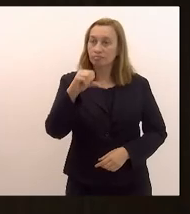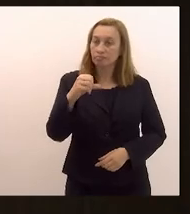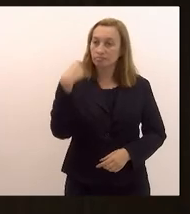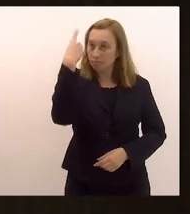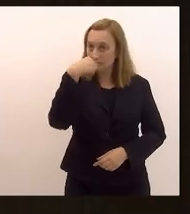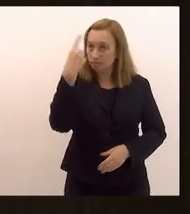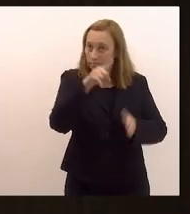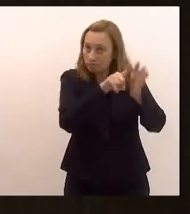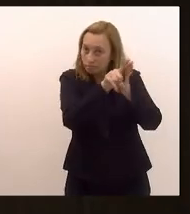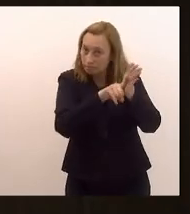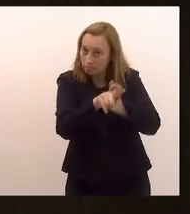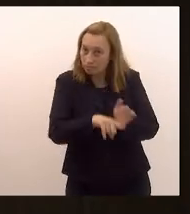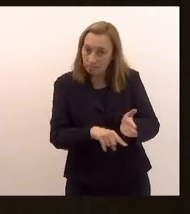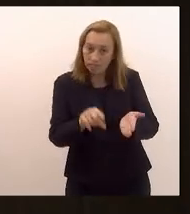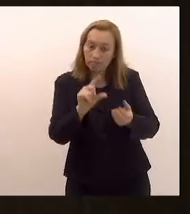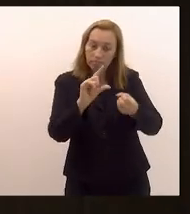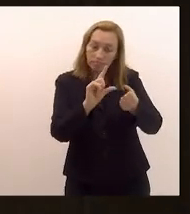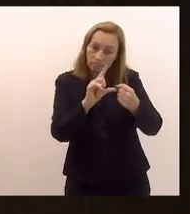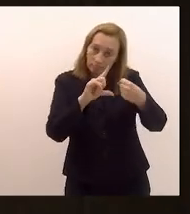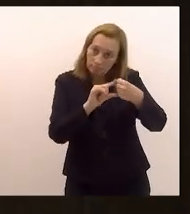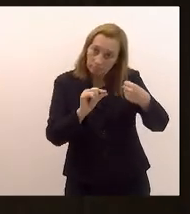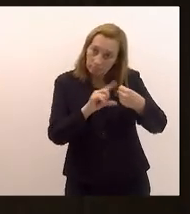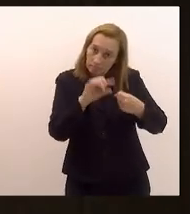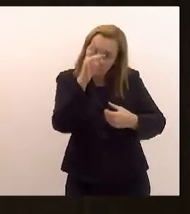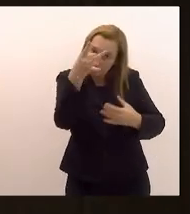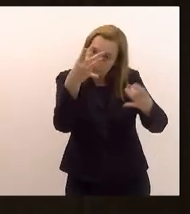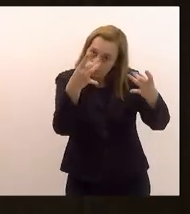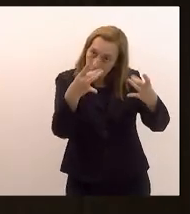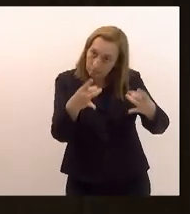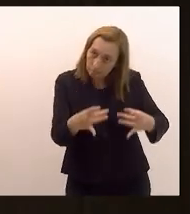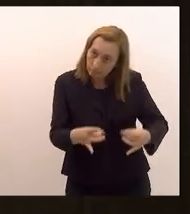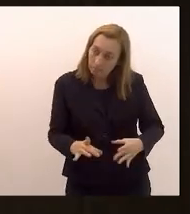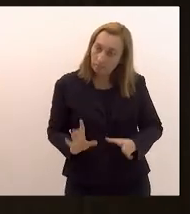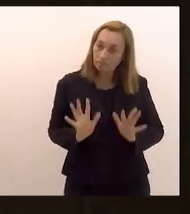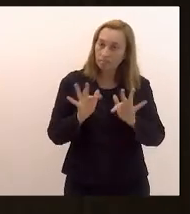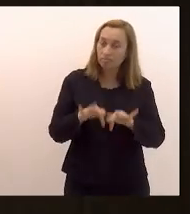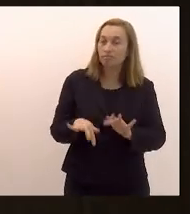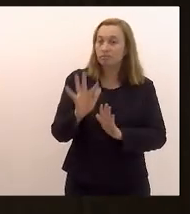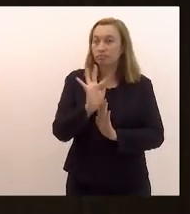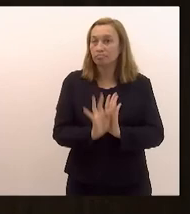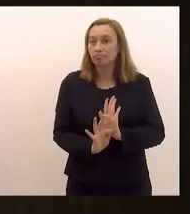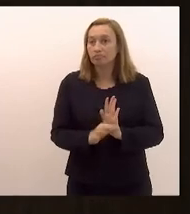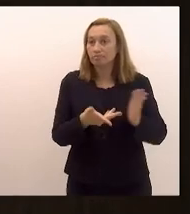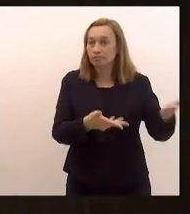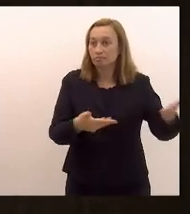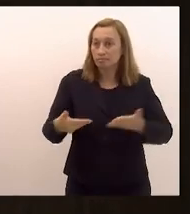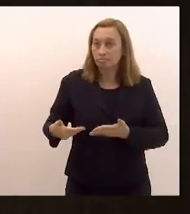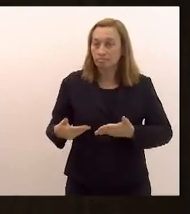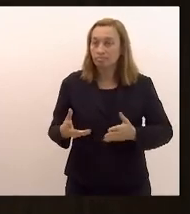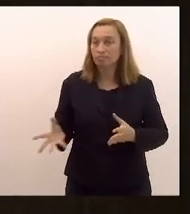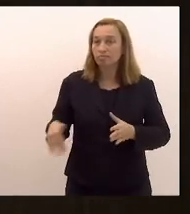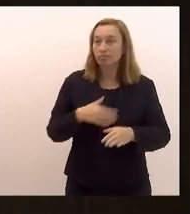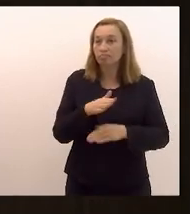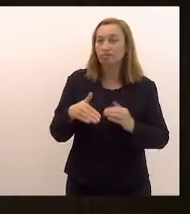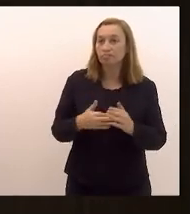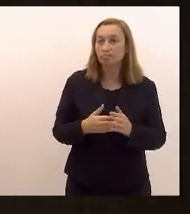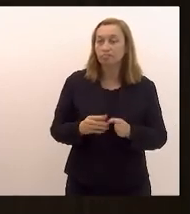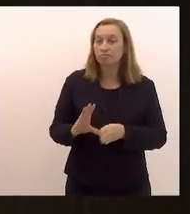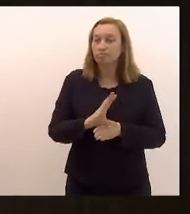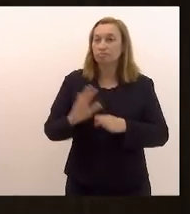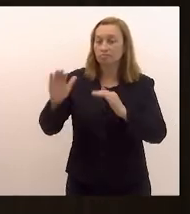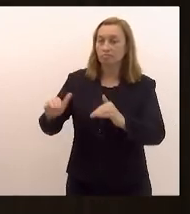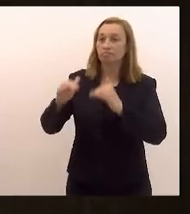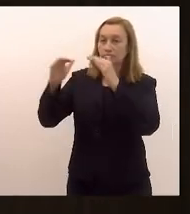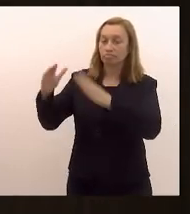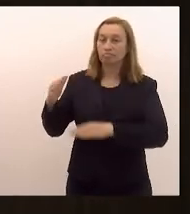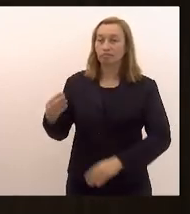horas analisando cada um dos artigos aprimorando o texto que a gente chegou um texto final eu queria convidar os integrantes aqui do Conselho superior